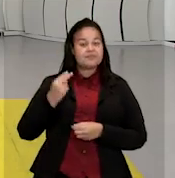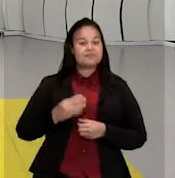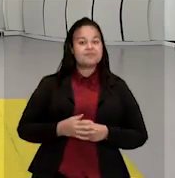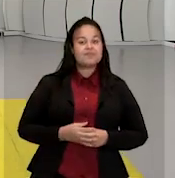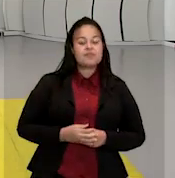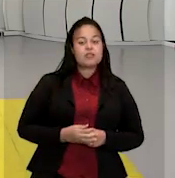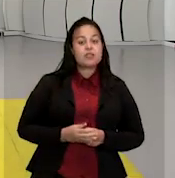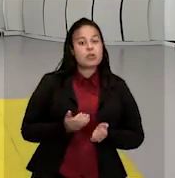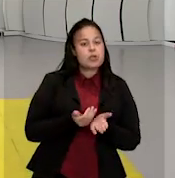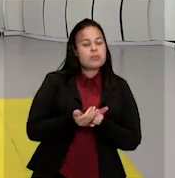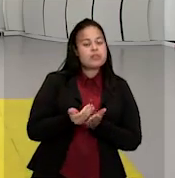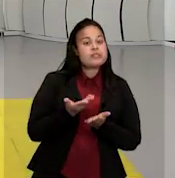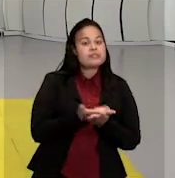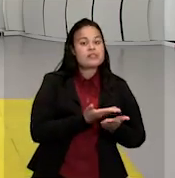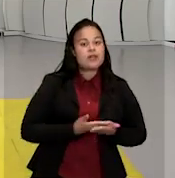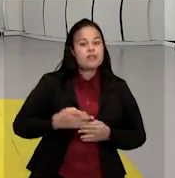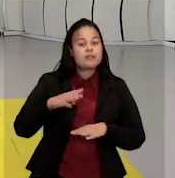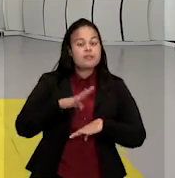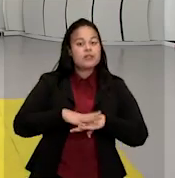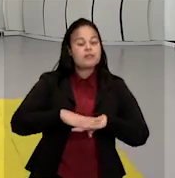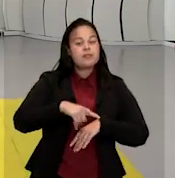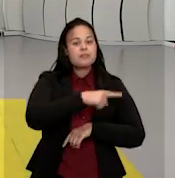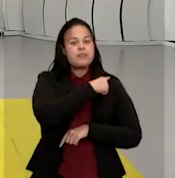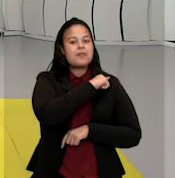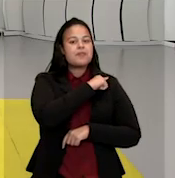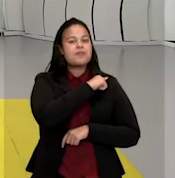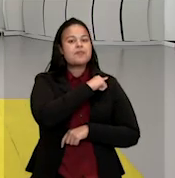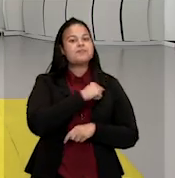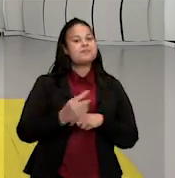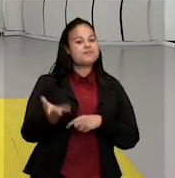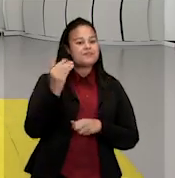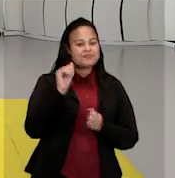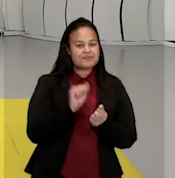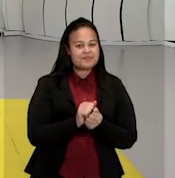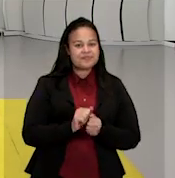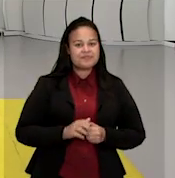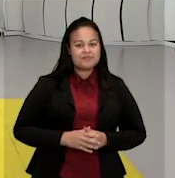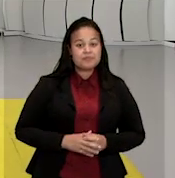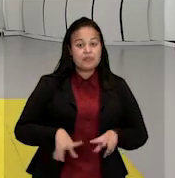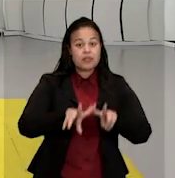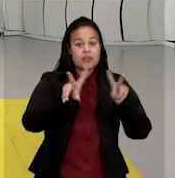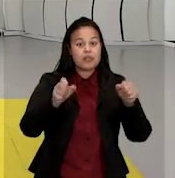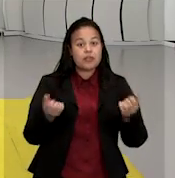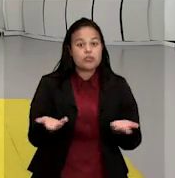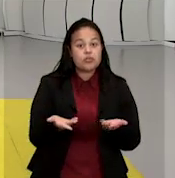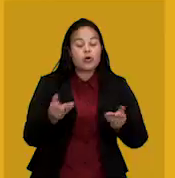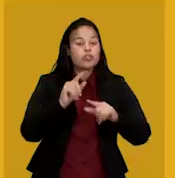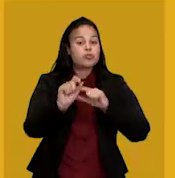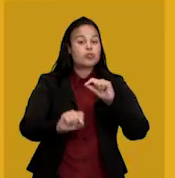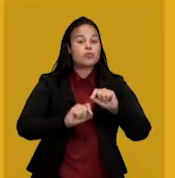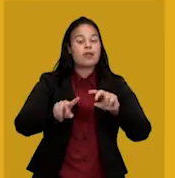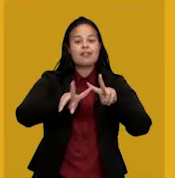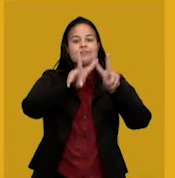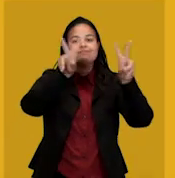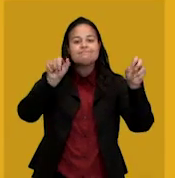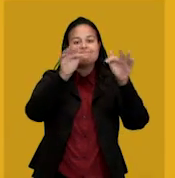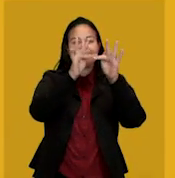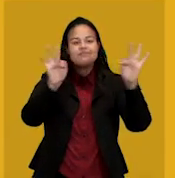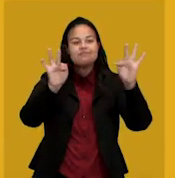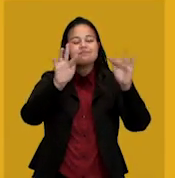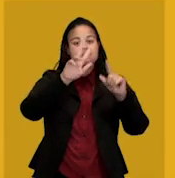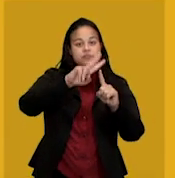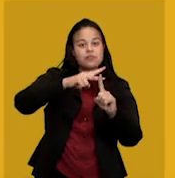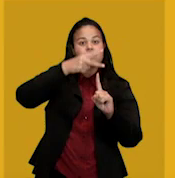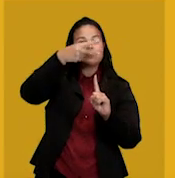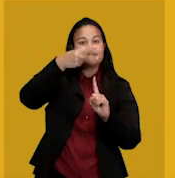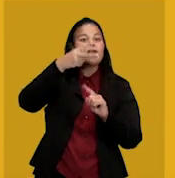para a nossa aula de matemática do primeiro ano. Vem comigo! Então, o assunto de hoje será função exponencial.